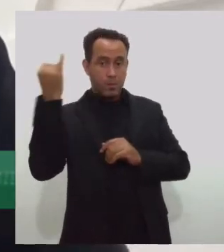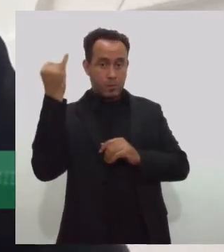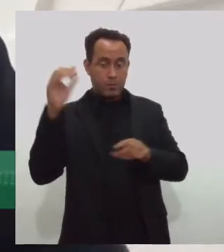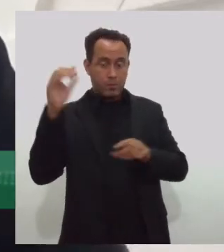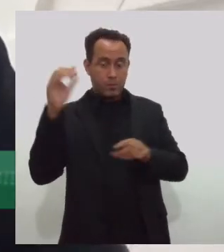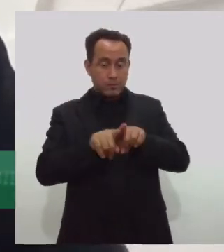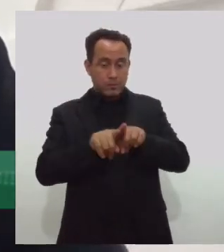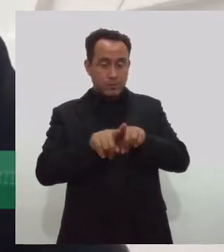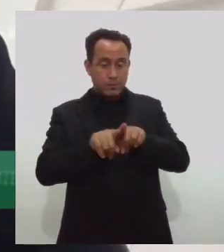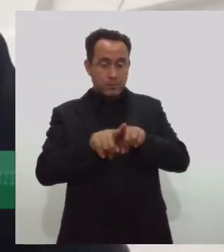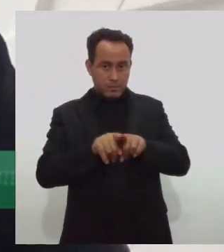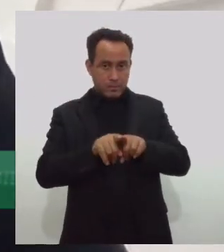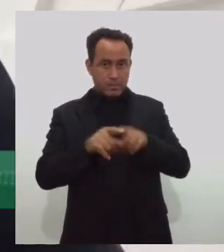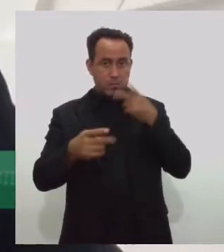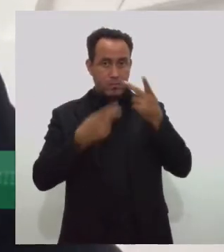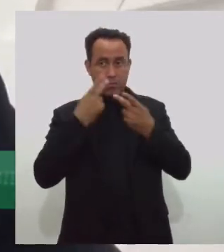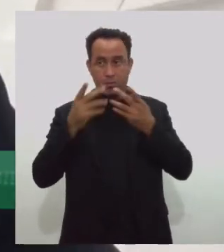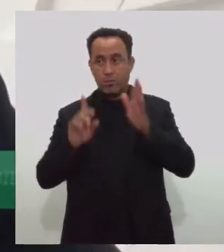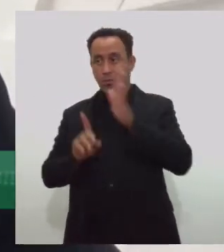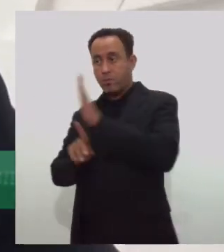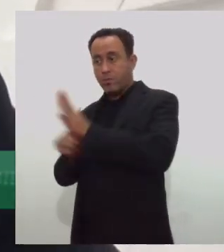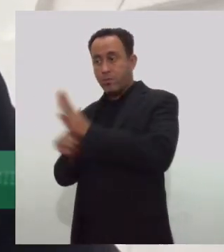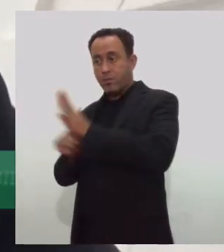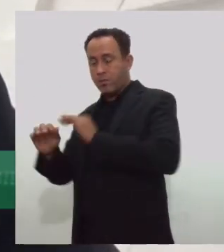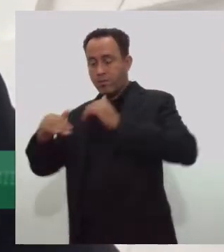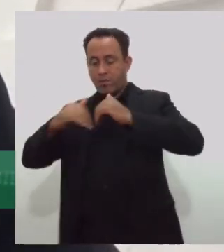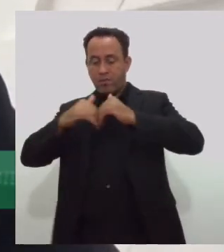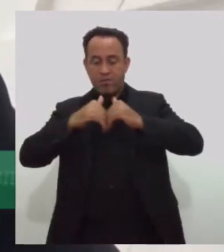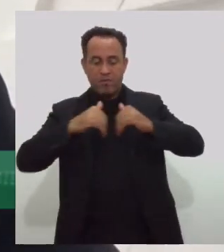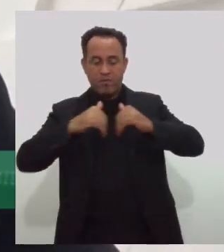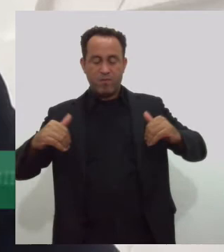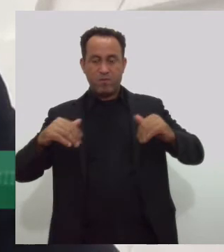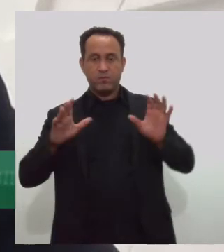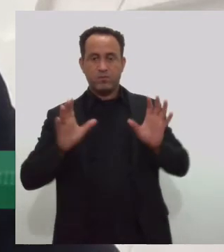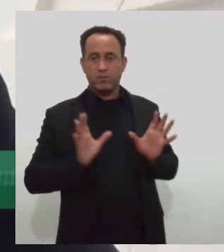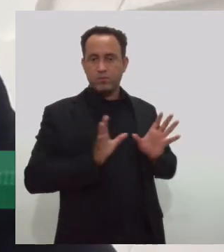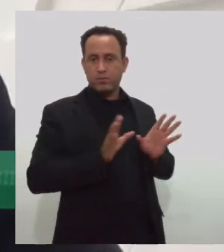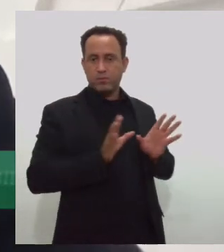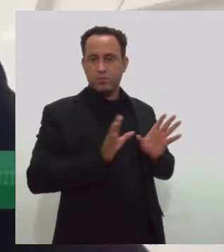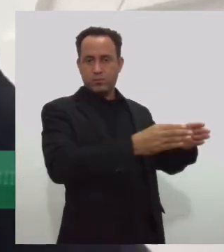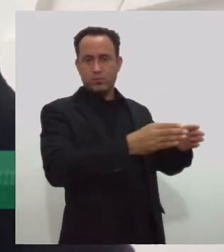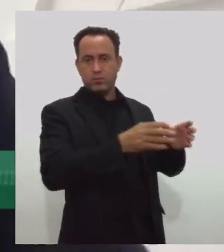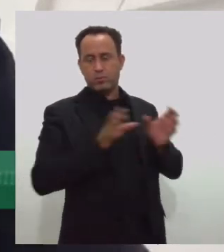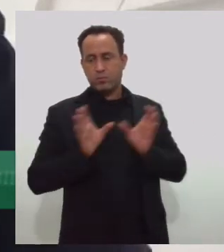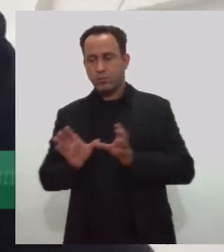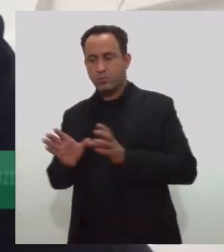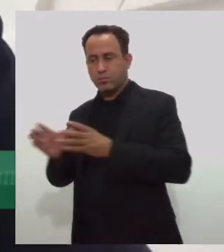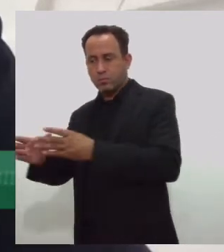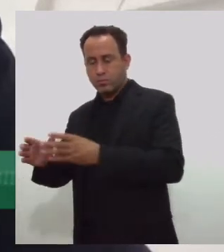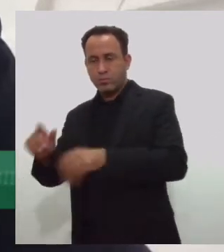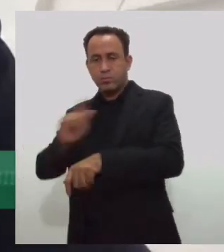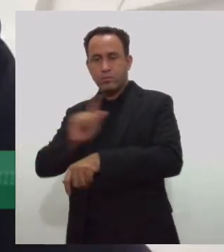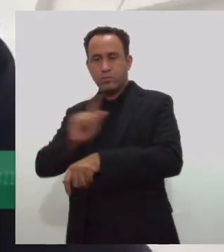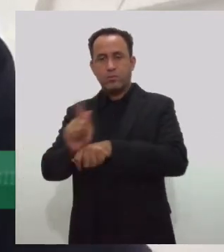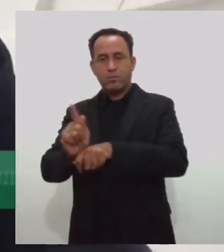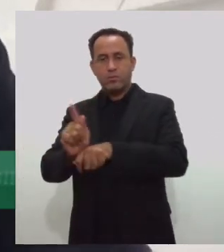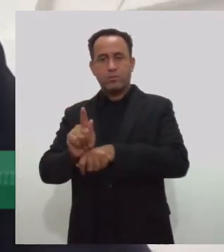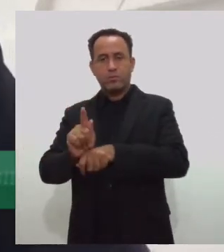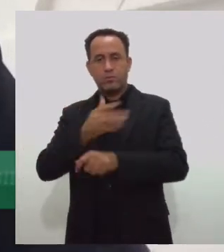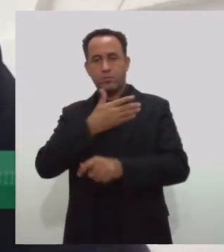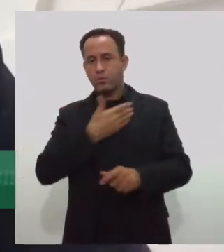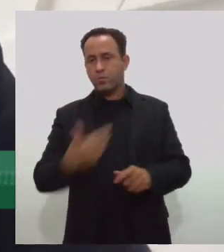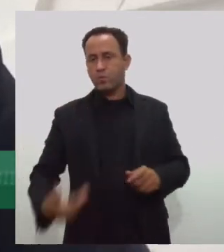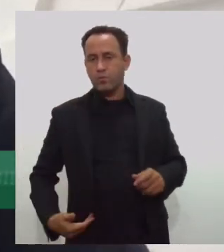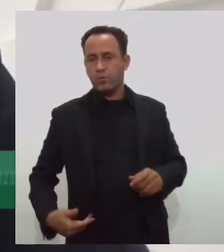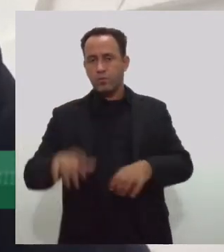bem colocou na pergunta, é afastar esse agente da gestão pública. Porque